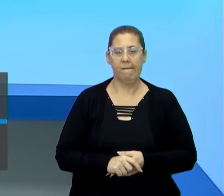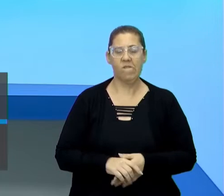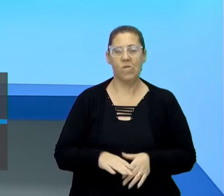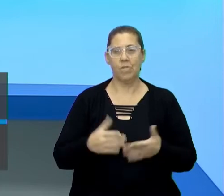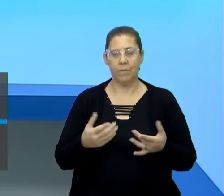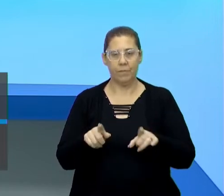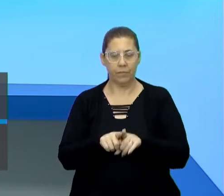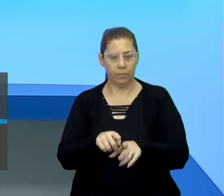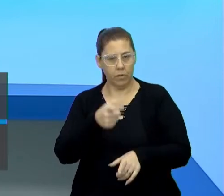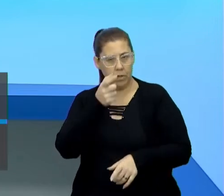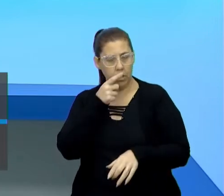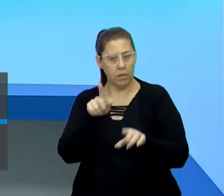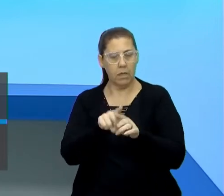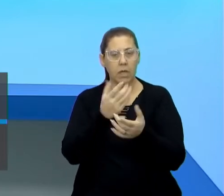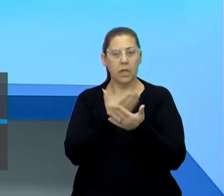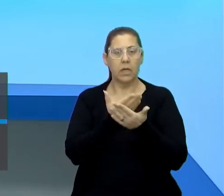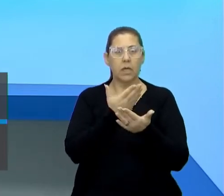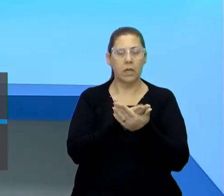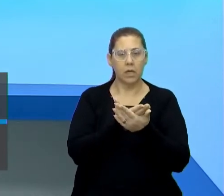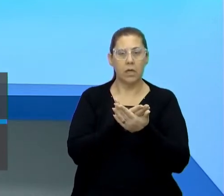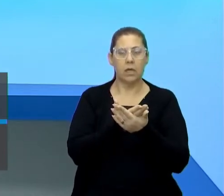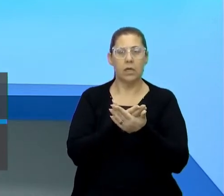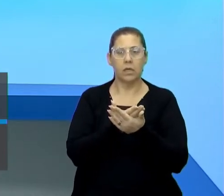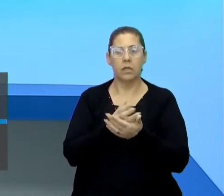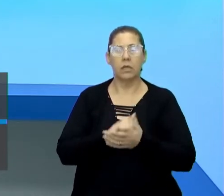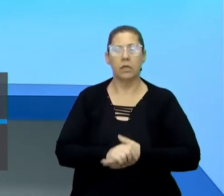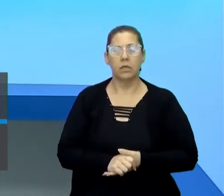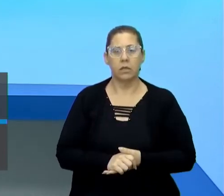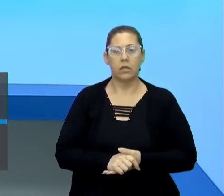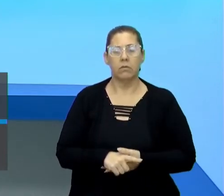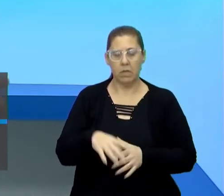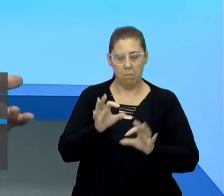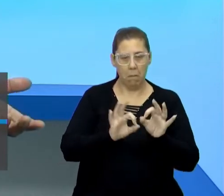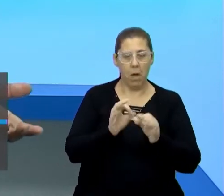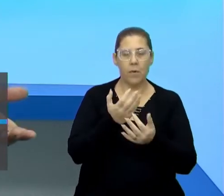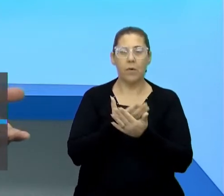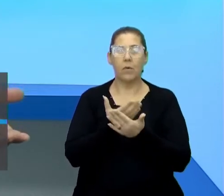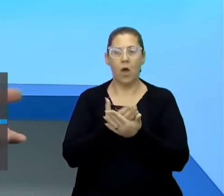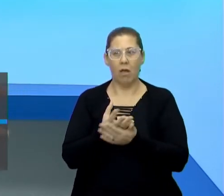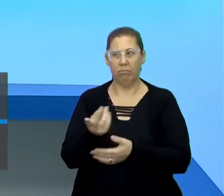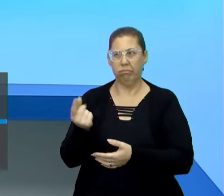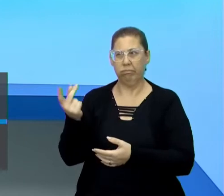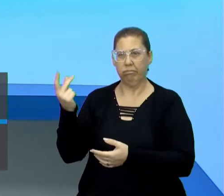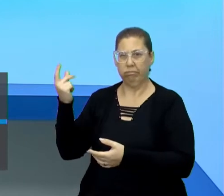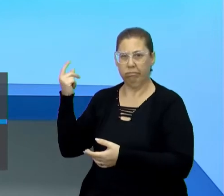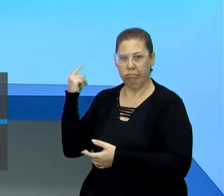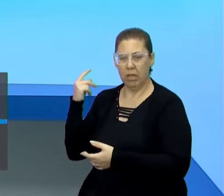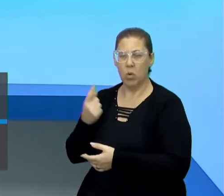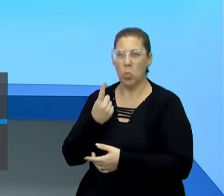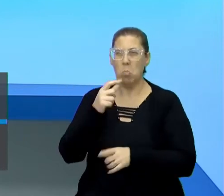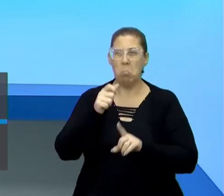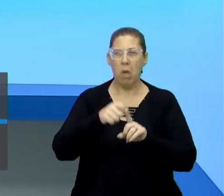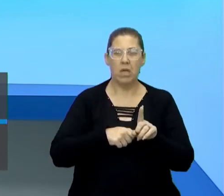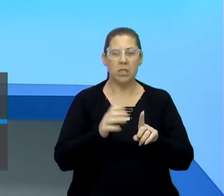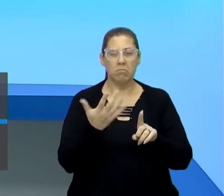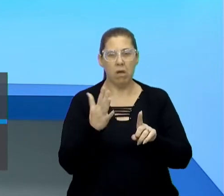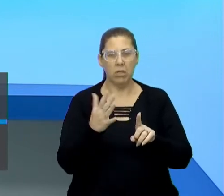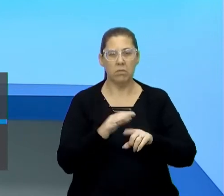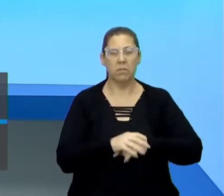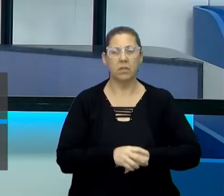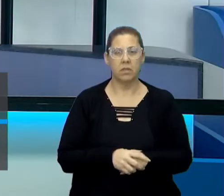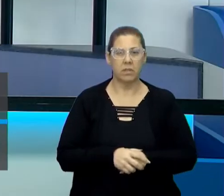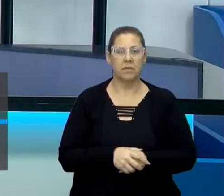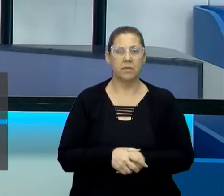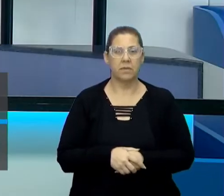acho interessante que as aulas, elas são... Essa coisa do dinamismo, né? Você preparou essa aula há muito tempo, Sim. já, né? Quase um mês. Se for ver,